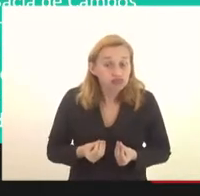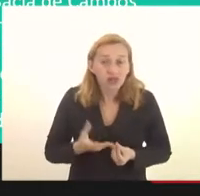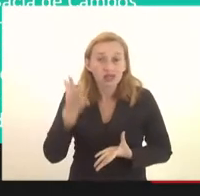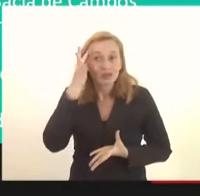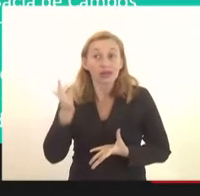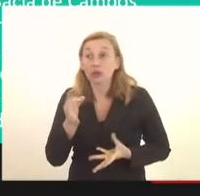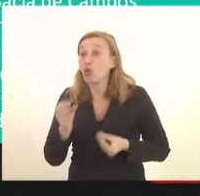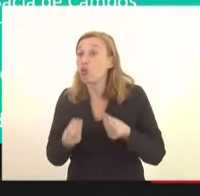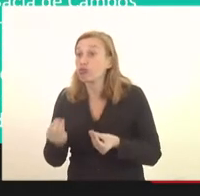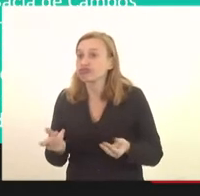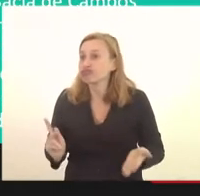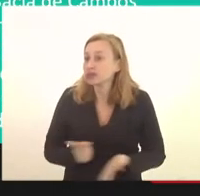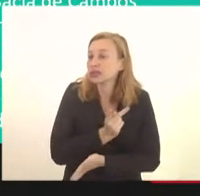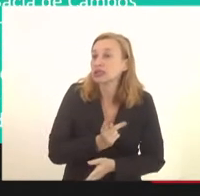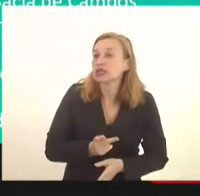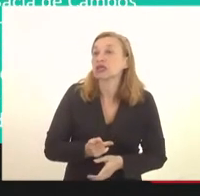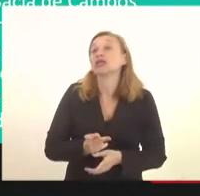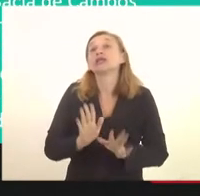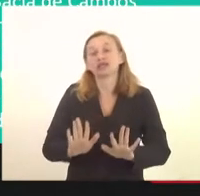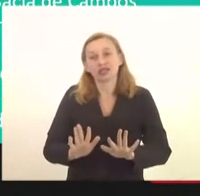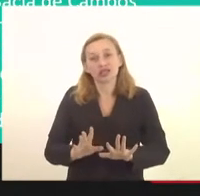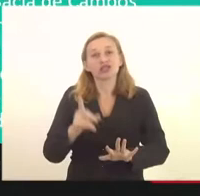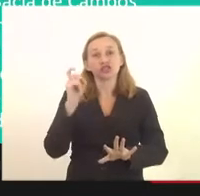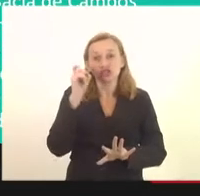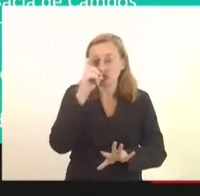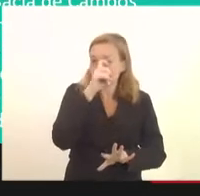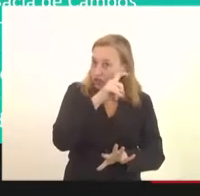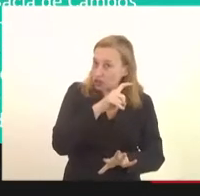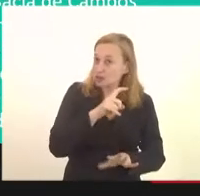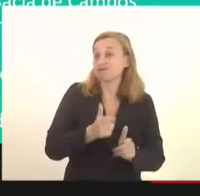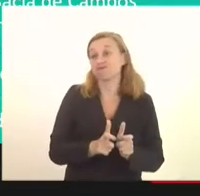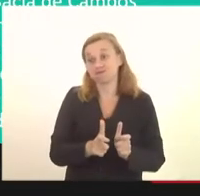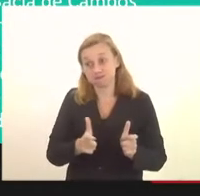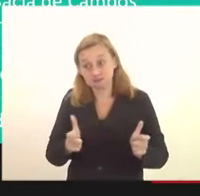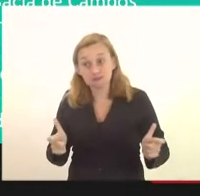aconteceu. Então, tem sido uma luta muito grande para, vamos dizer assim,